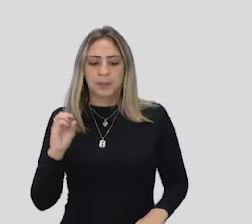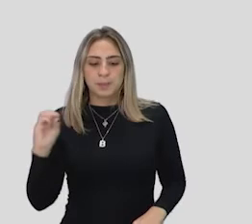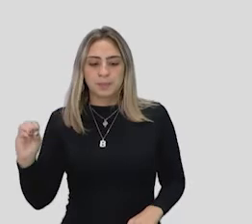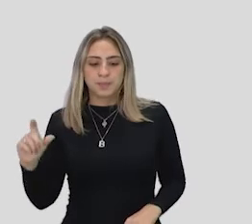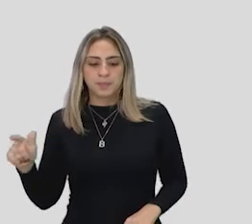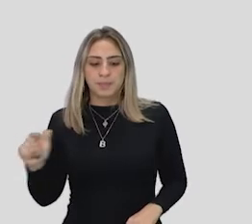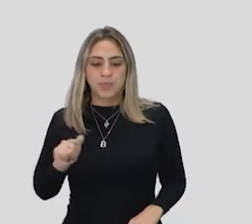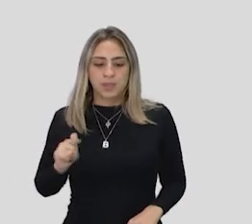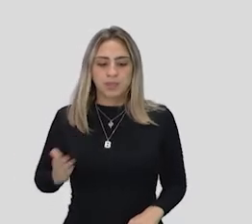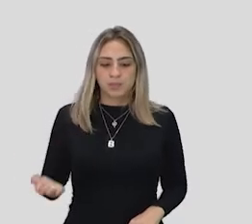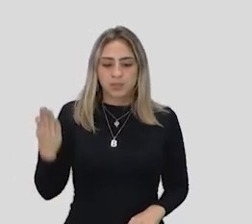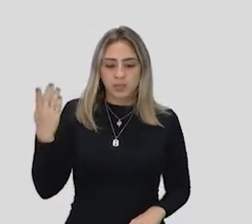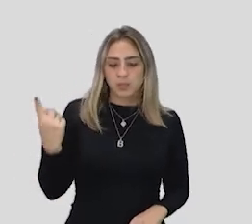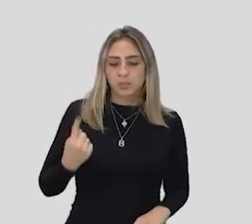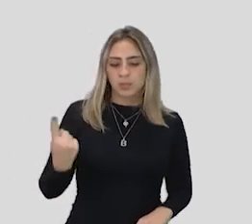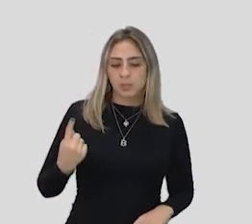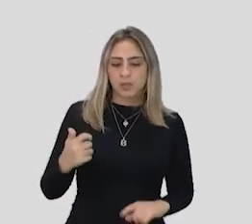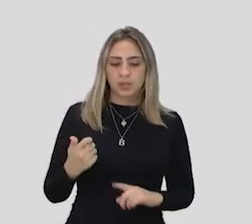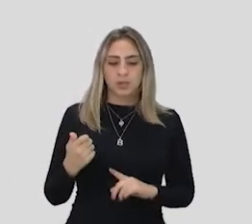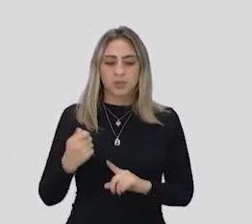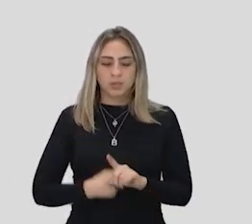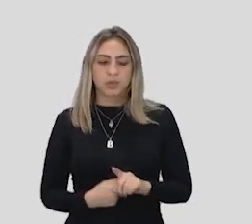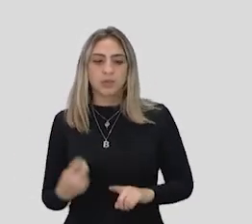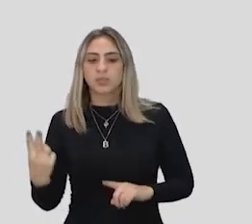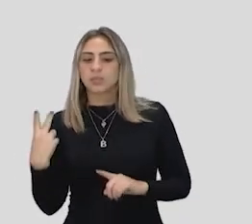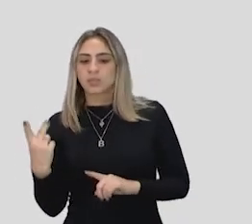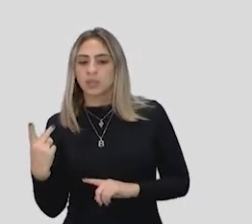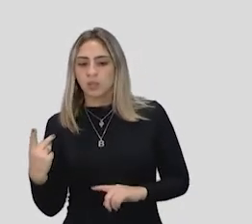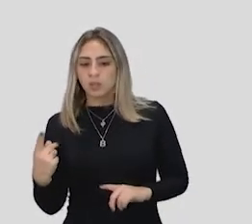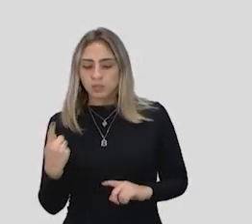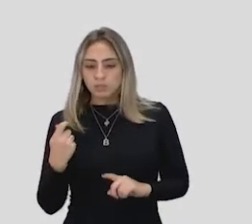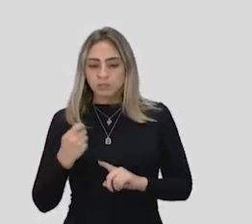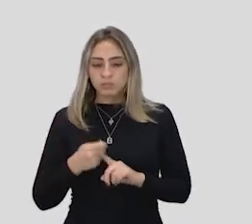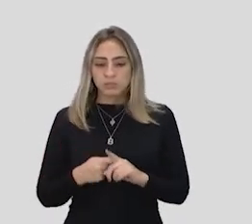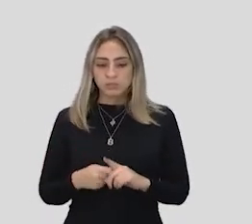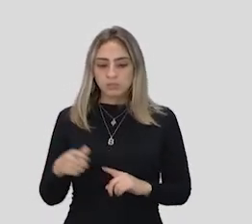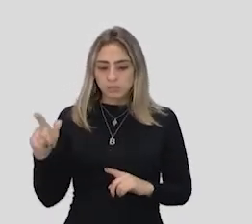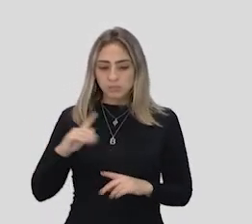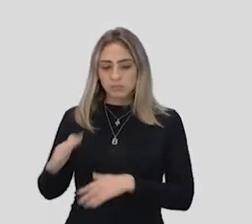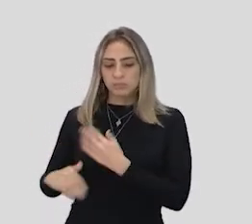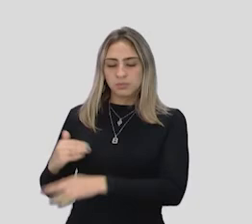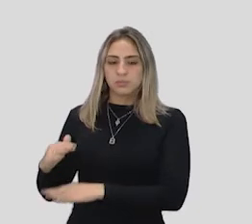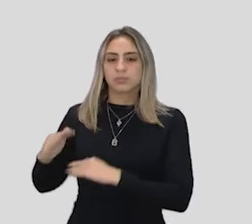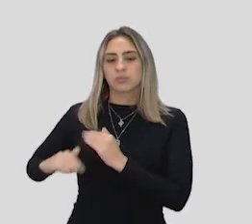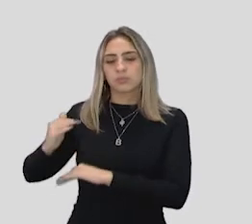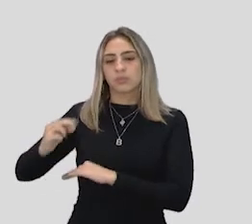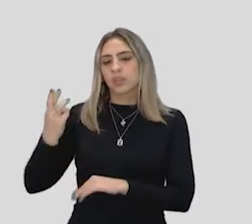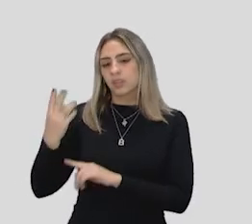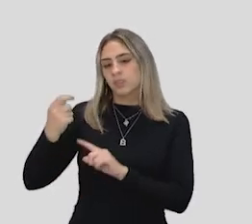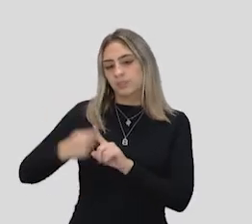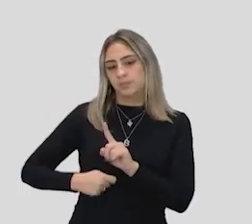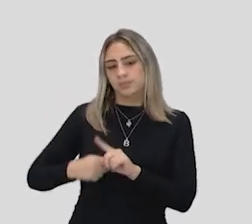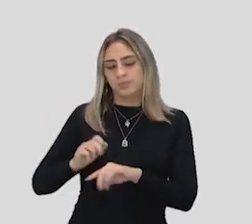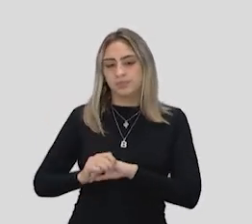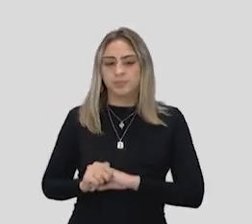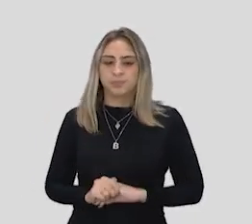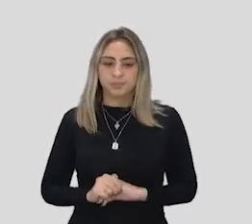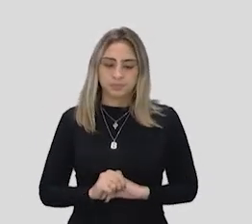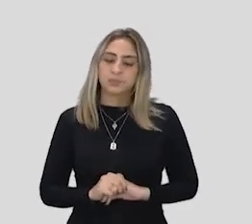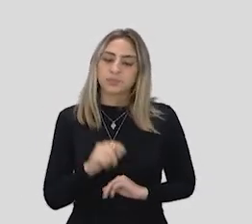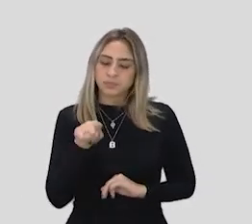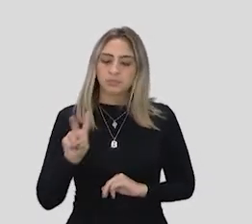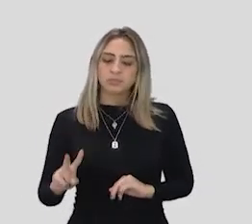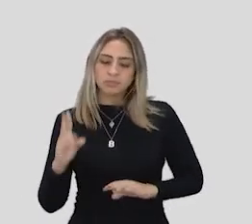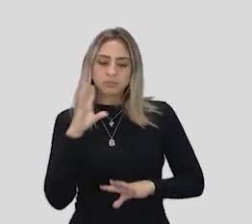sofreu o aumento do primeiro mês, sofreu o aumento do segundo mês e vai sofrer o aumento no terceiro mês. Esse é o